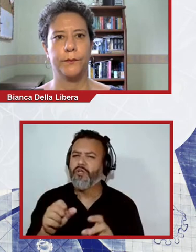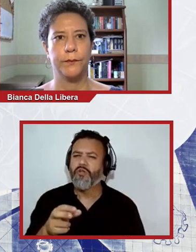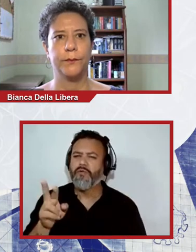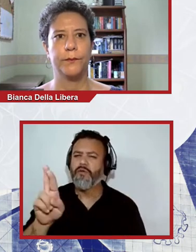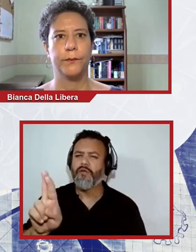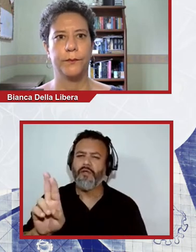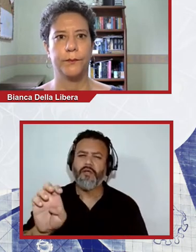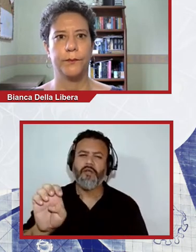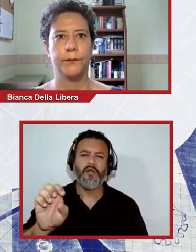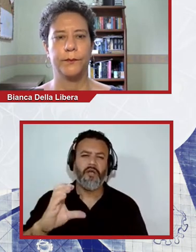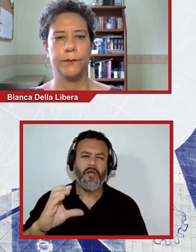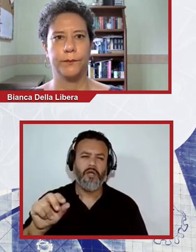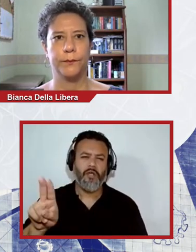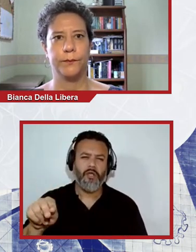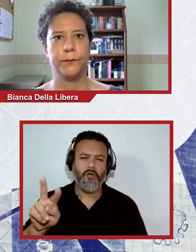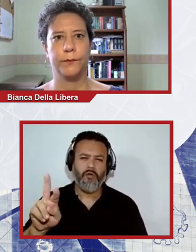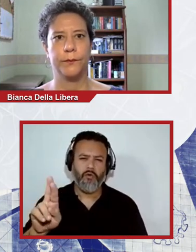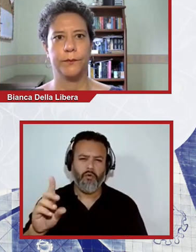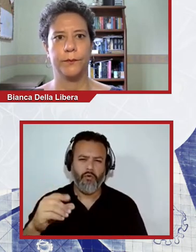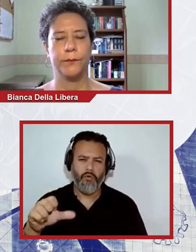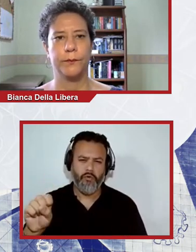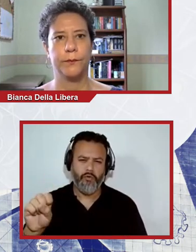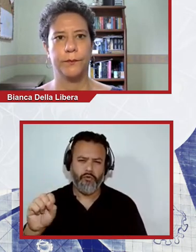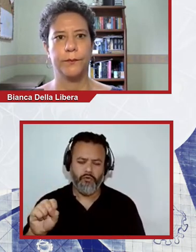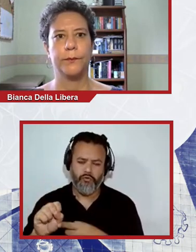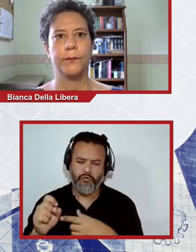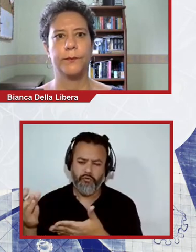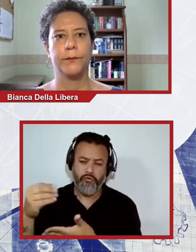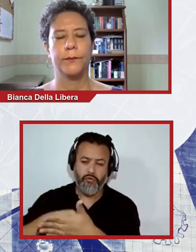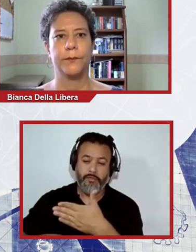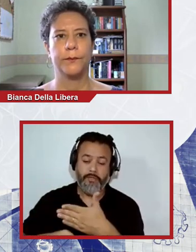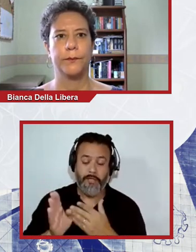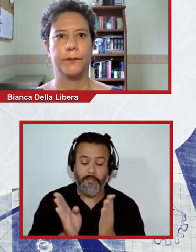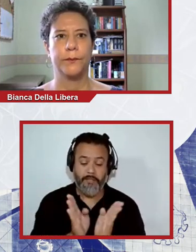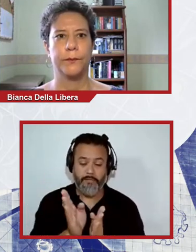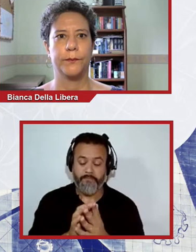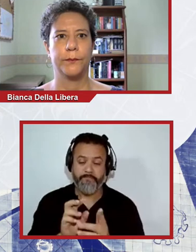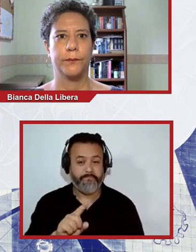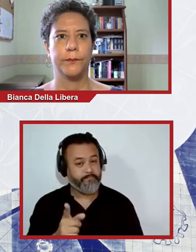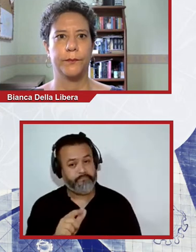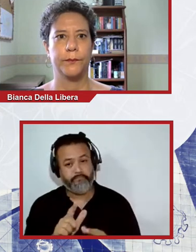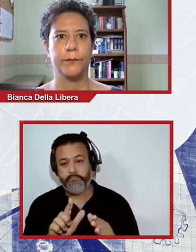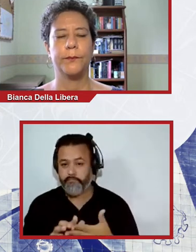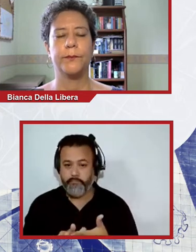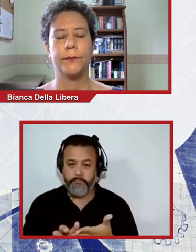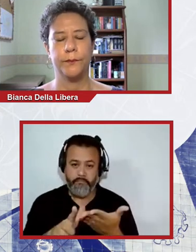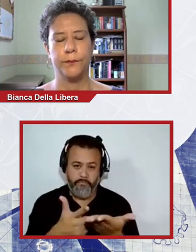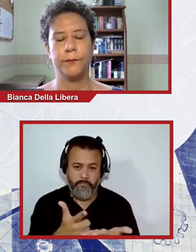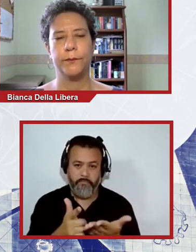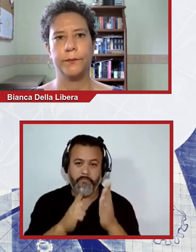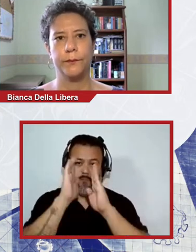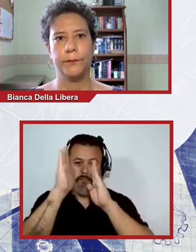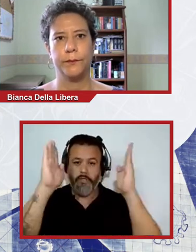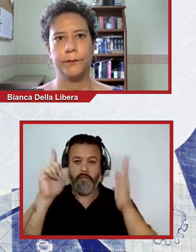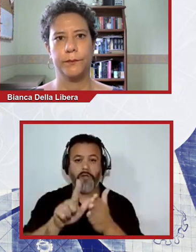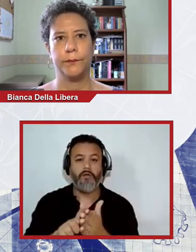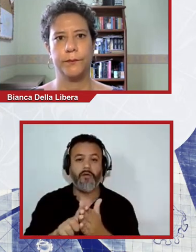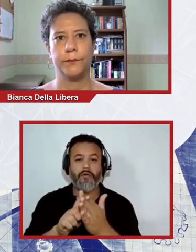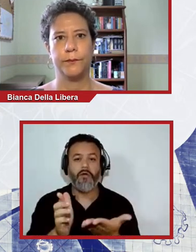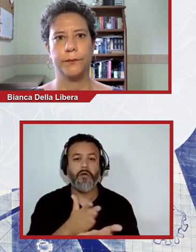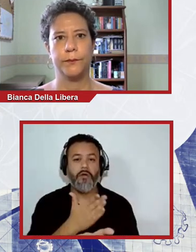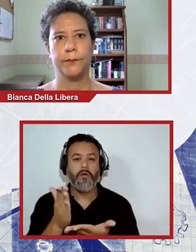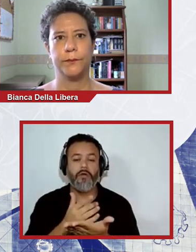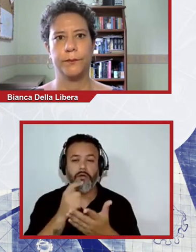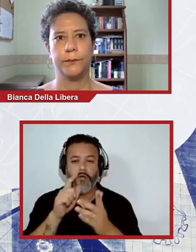de acessibilidade e não na biblioteca, por conta da distância de ter que ficar indo de